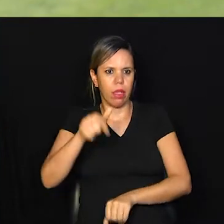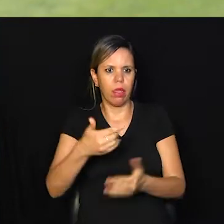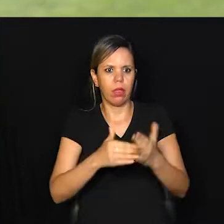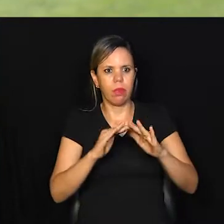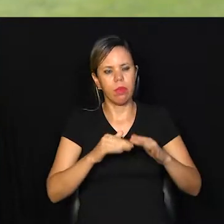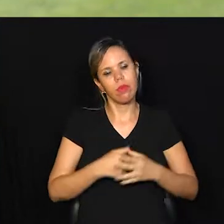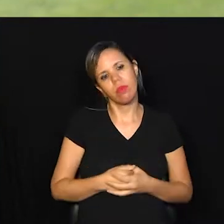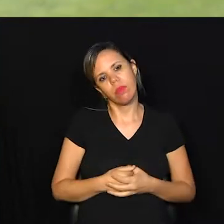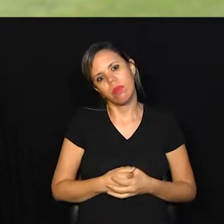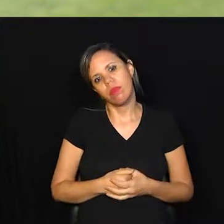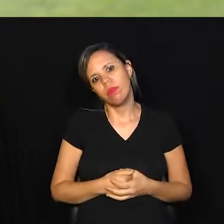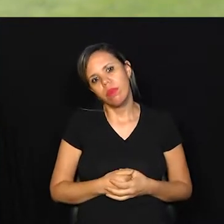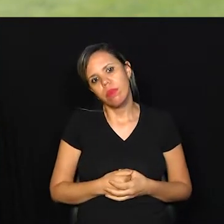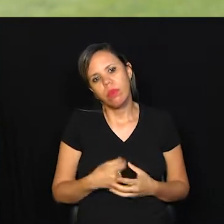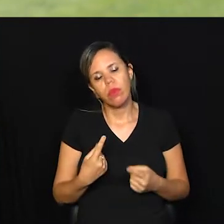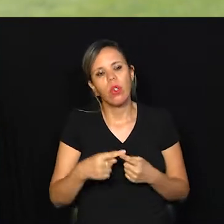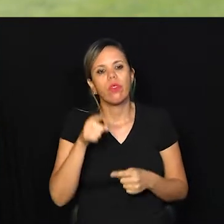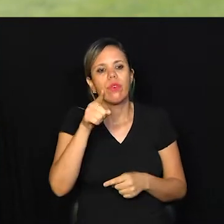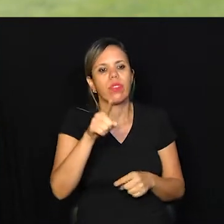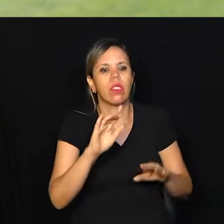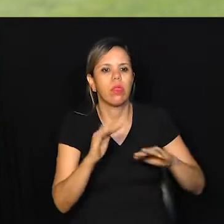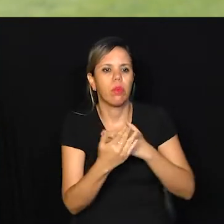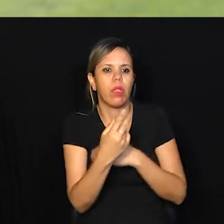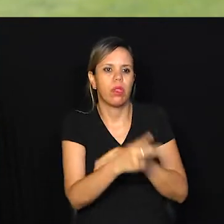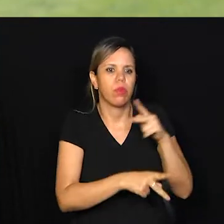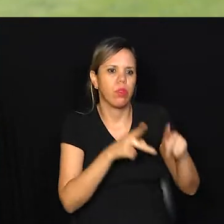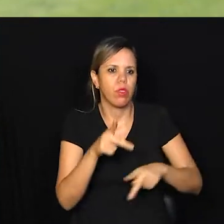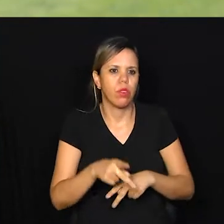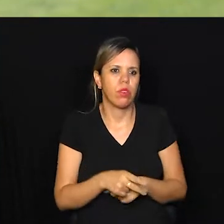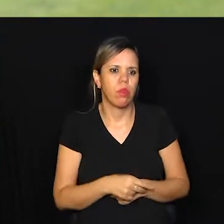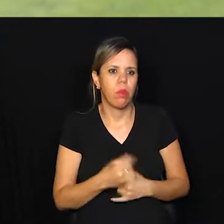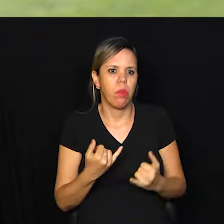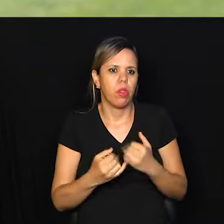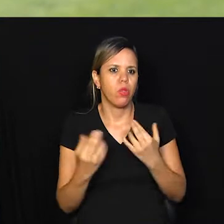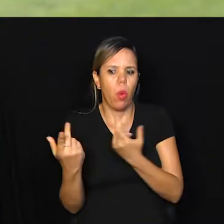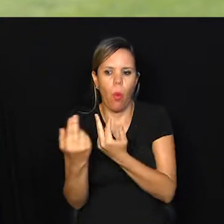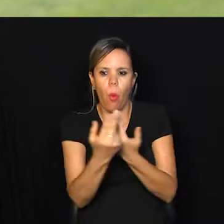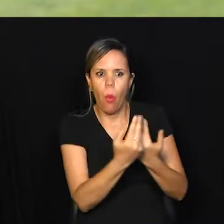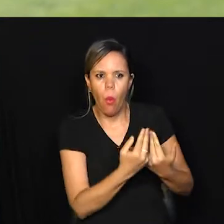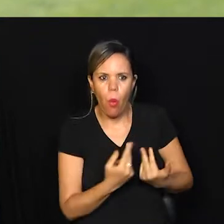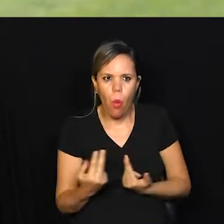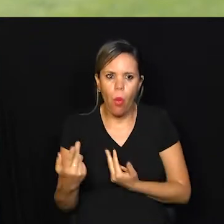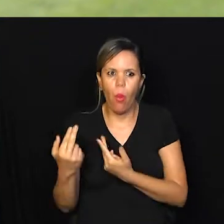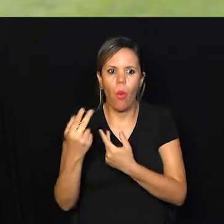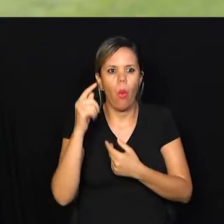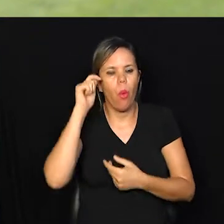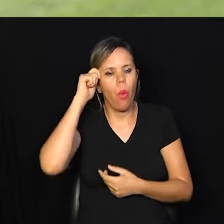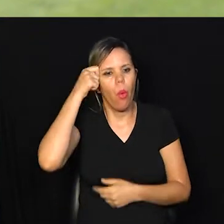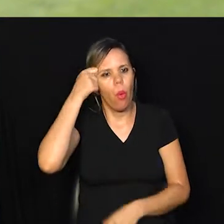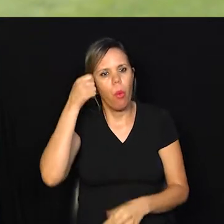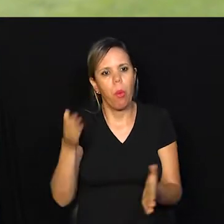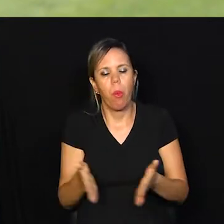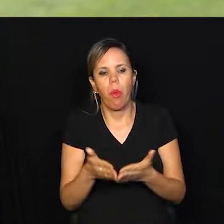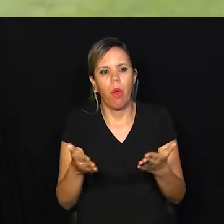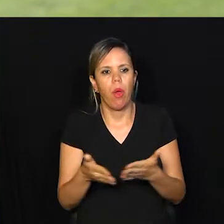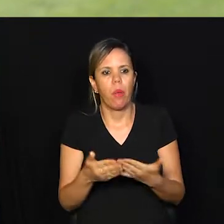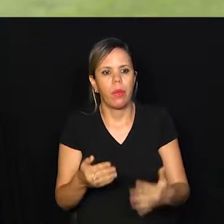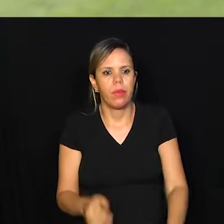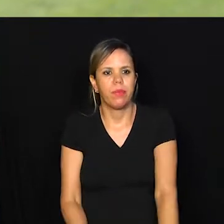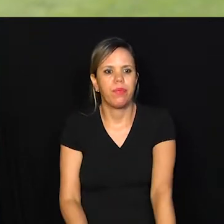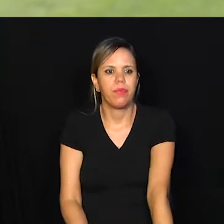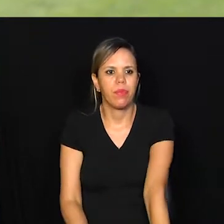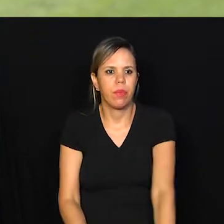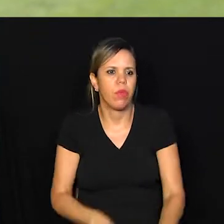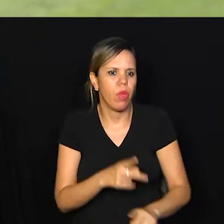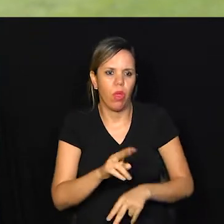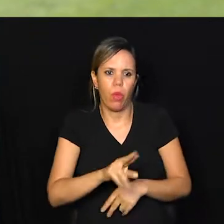escola, né? Porque quando você está no teu bairro, ali na comunidade, quase parece que todo mundo é tudo igual, né? Todo mundo é preto, pobre, né? Mesmo as pessoas